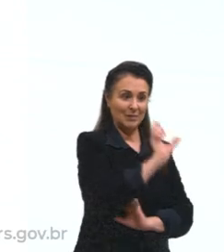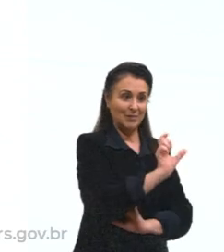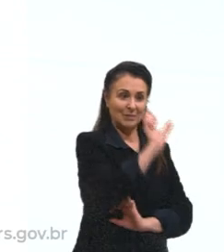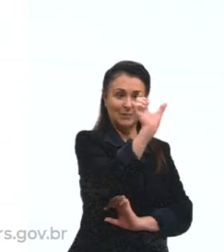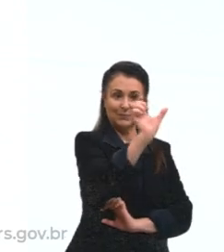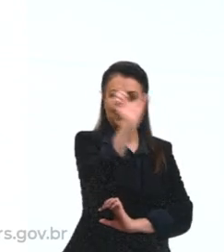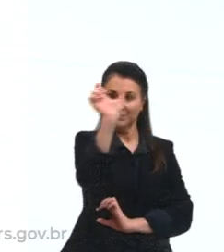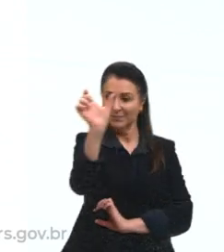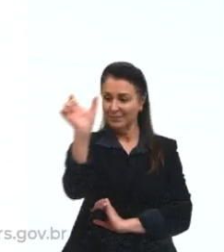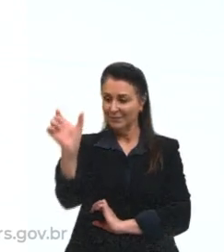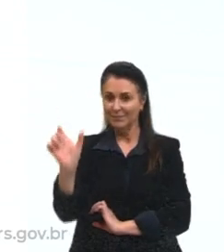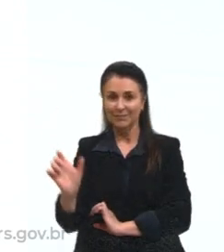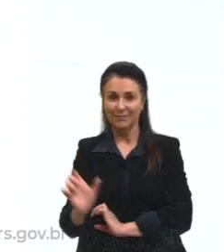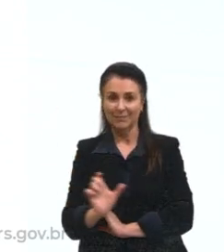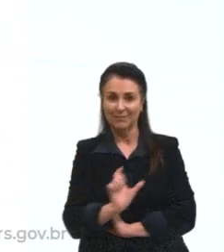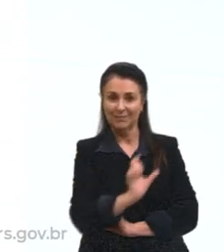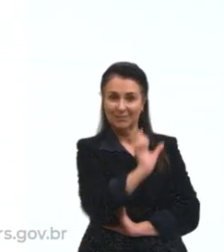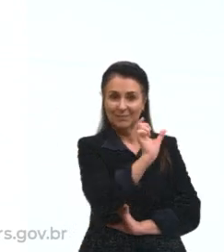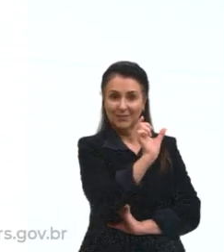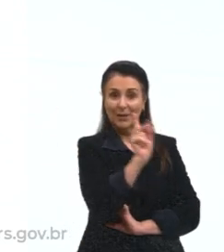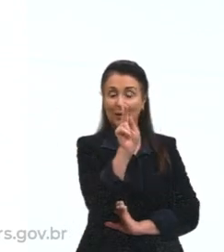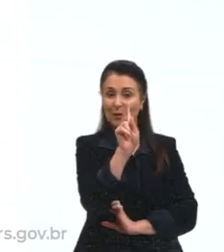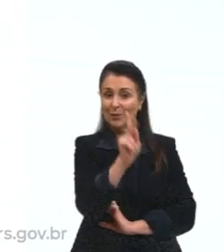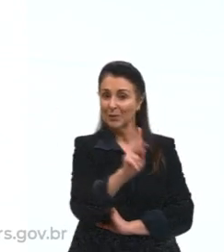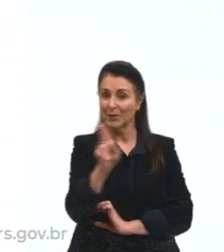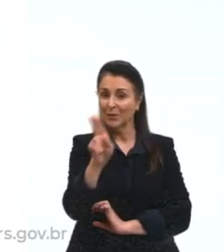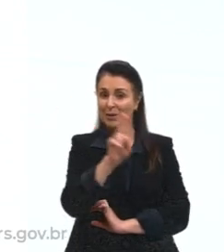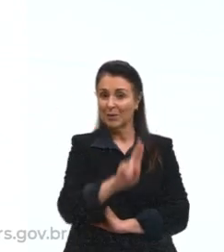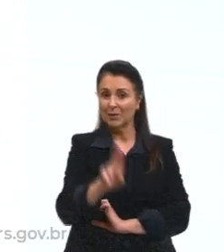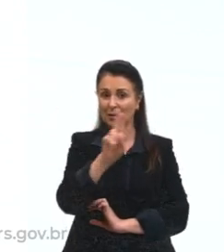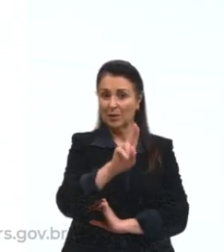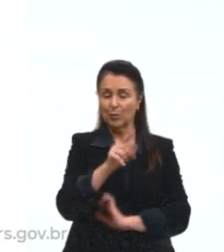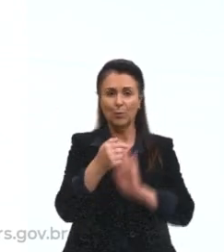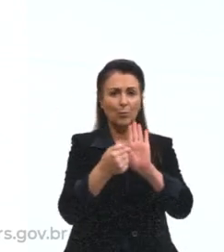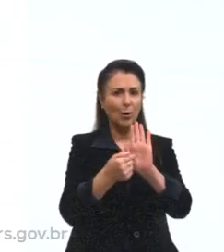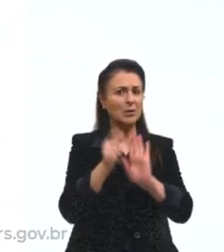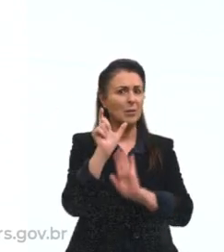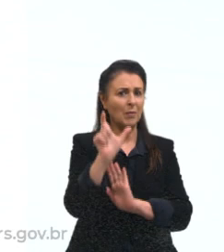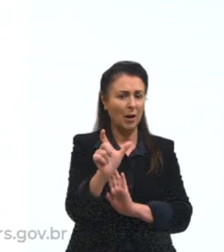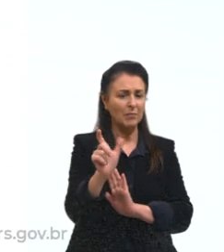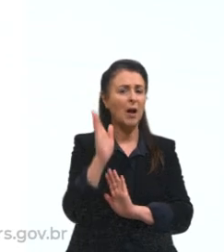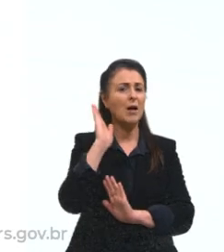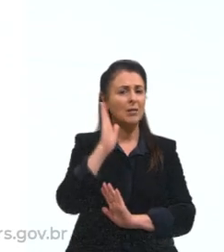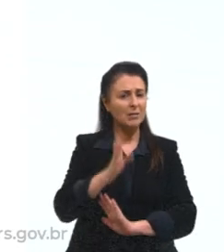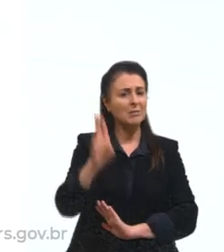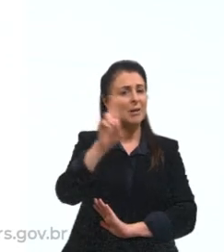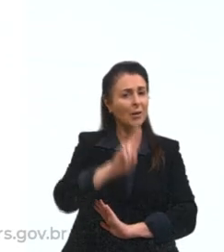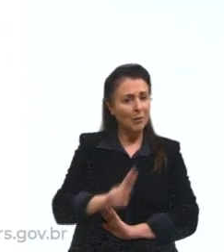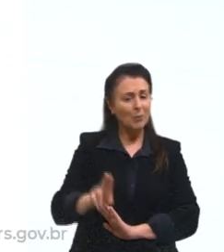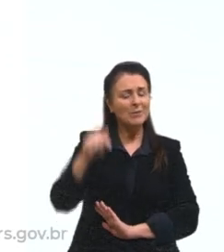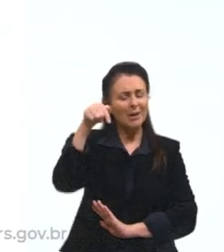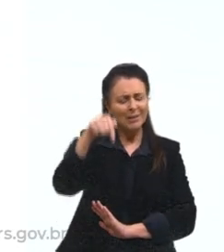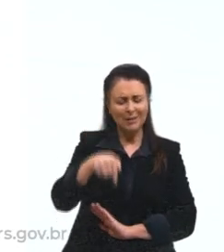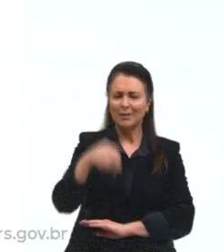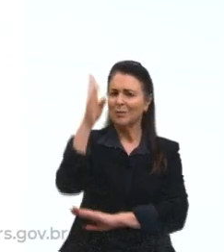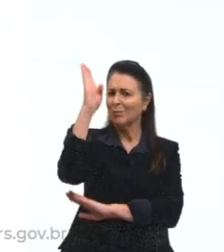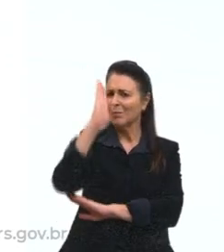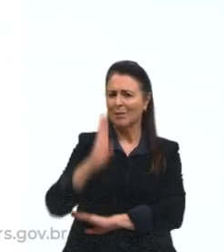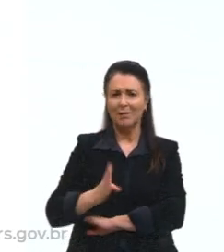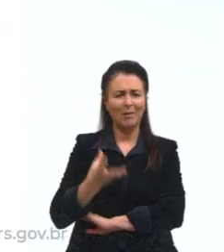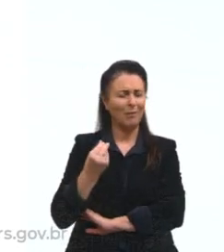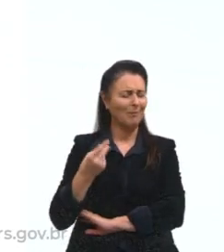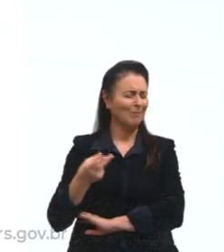e esse contexto de palavras me apresenta palavras que já estão inseridas na língua portuguesa na língua brasileira